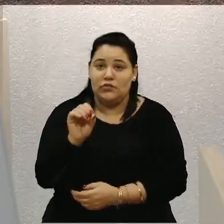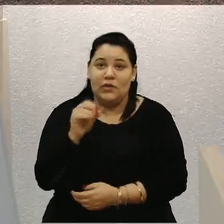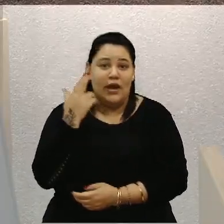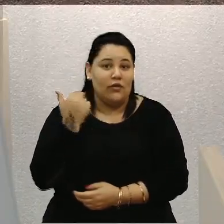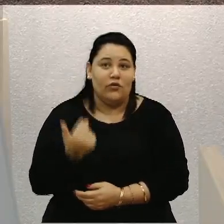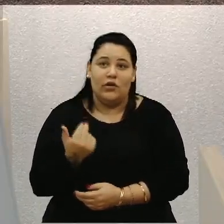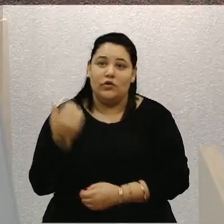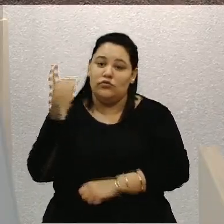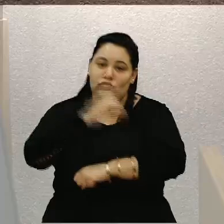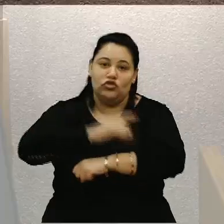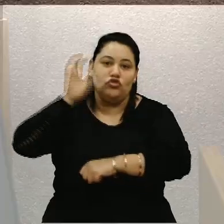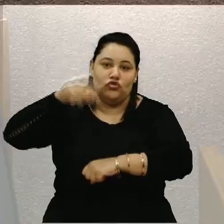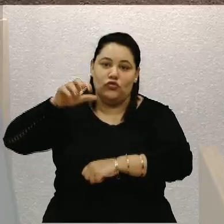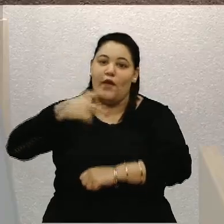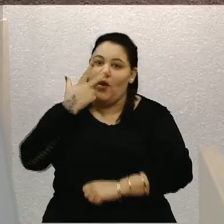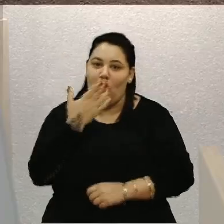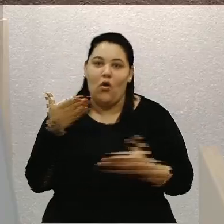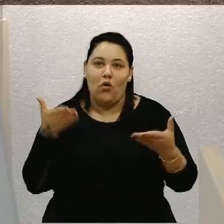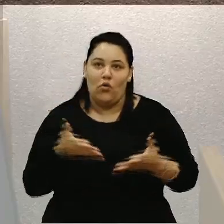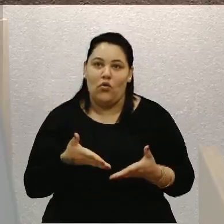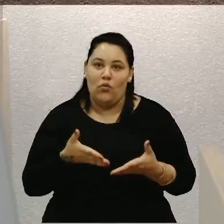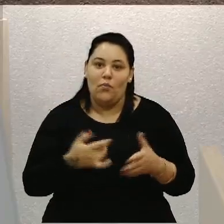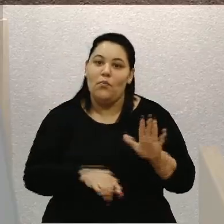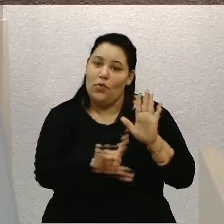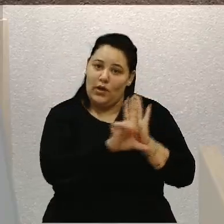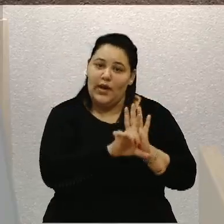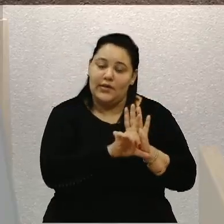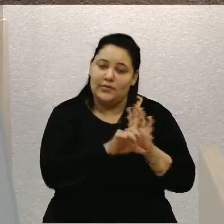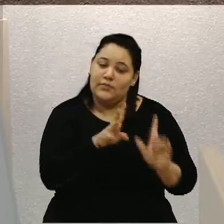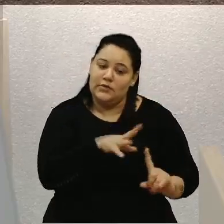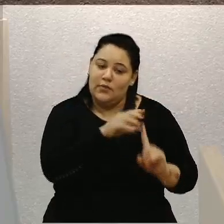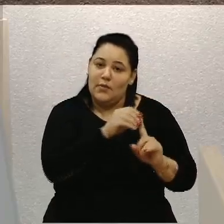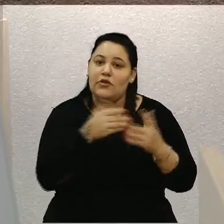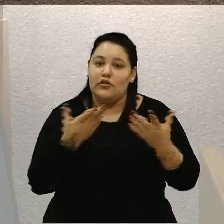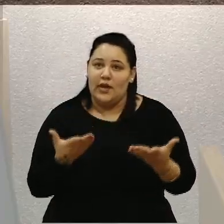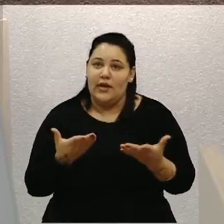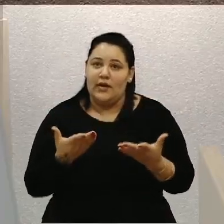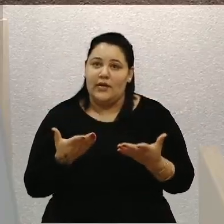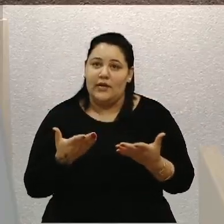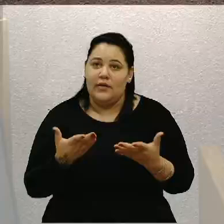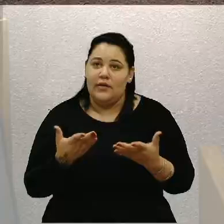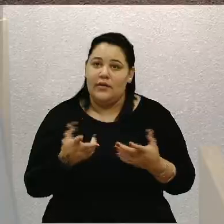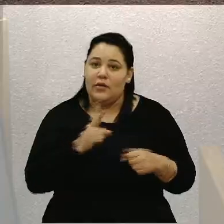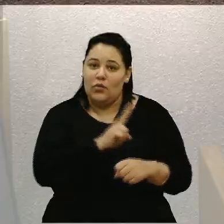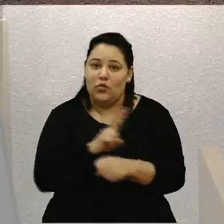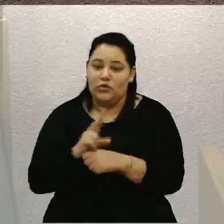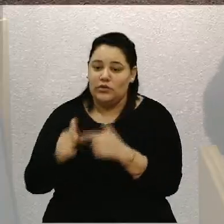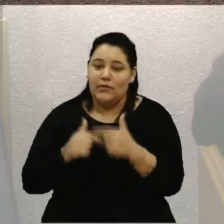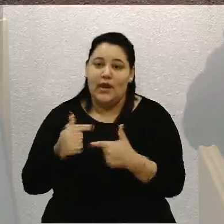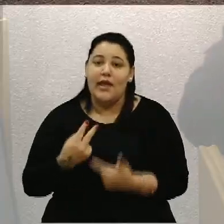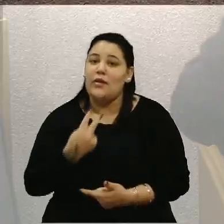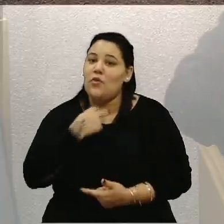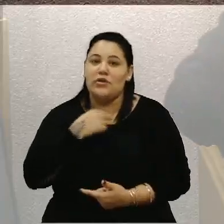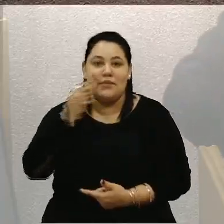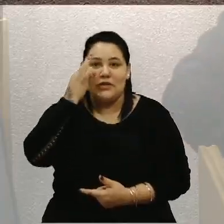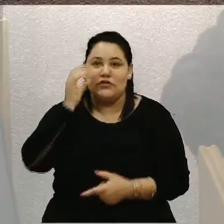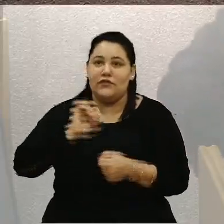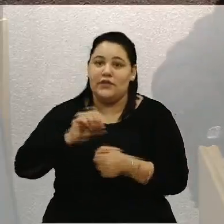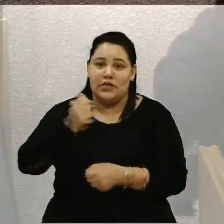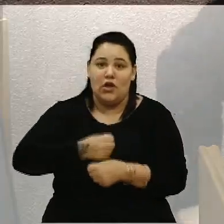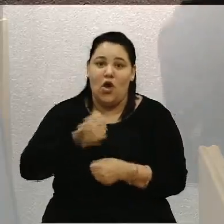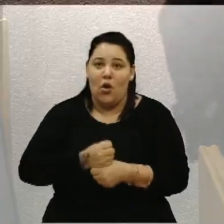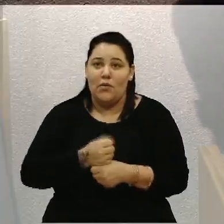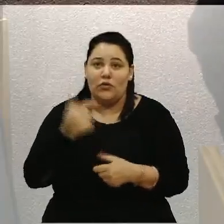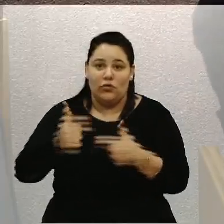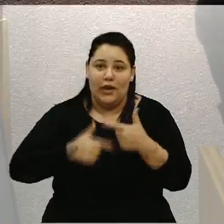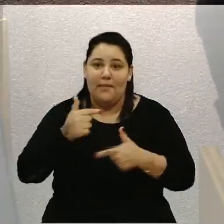num dia de chuva como hoje, por leis, inclusive, que protegem os trabalhadores, eles não possam estar lá fazendo o que é